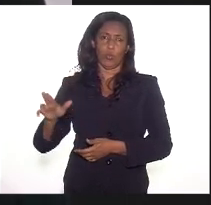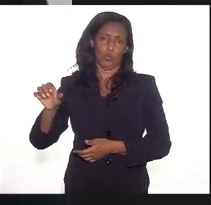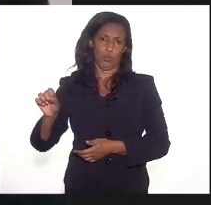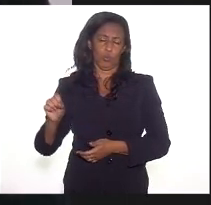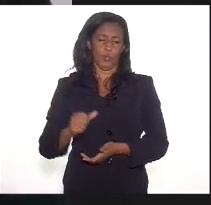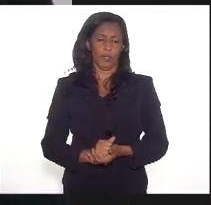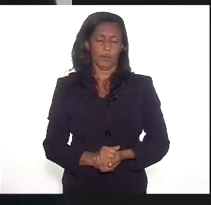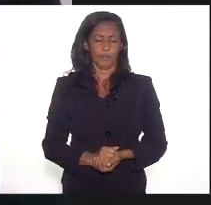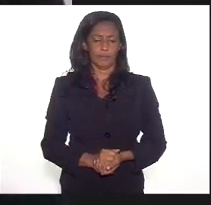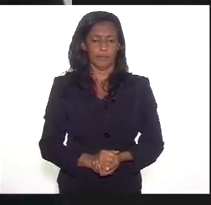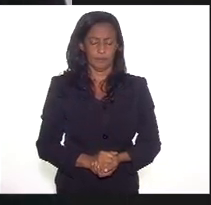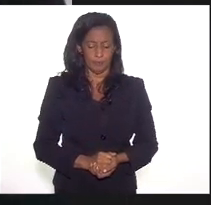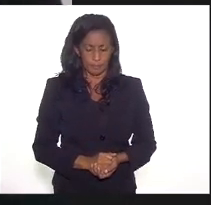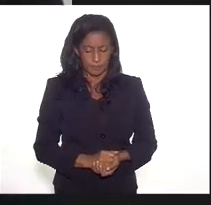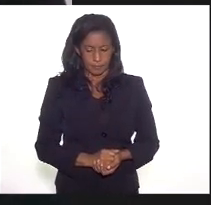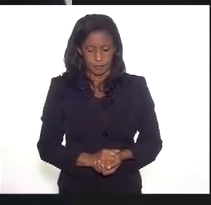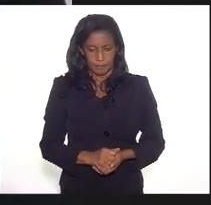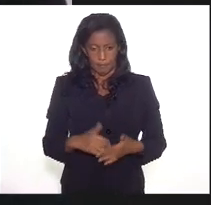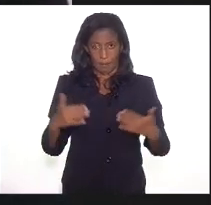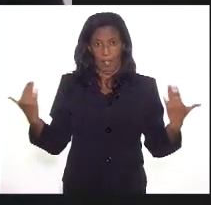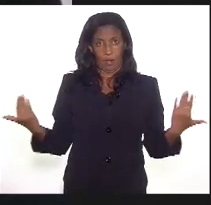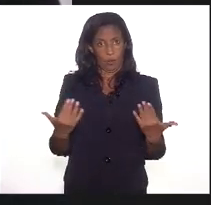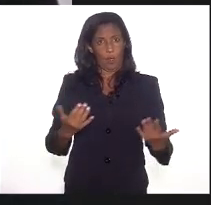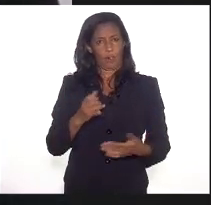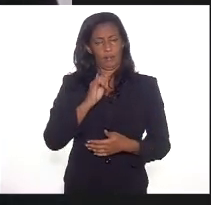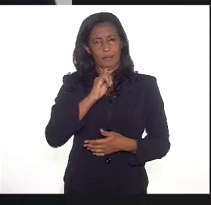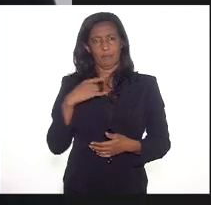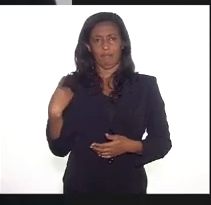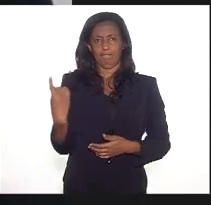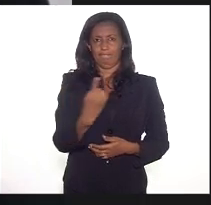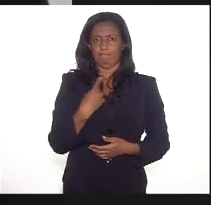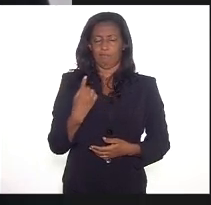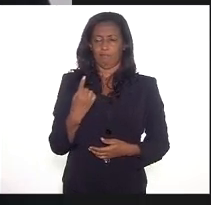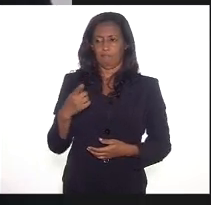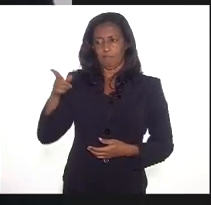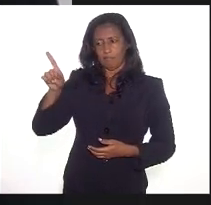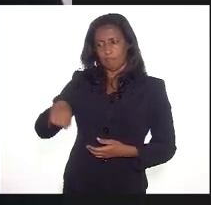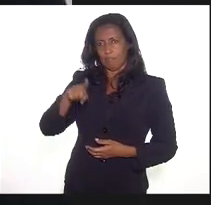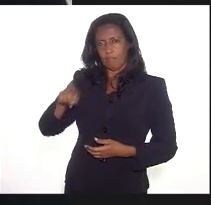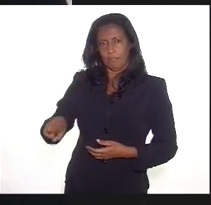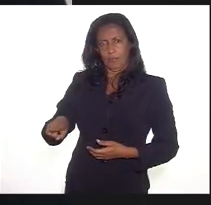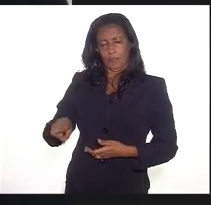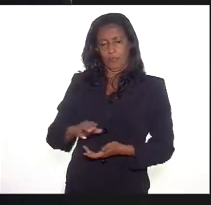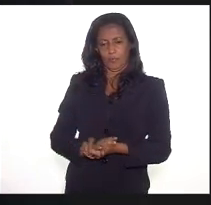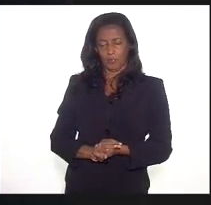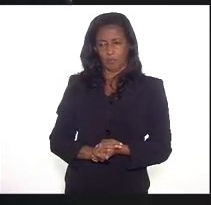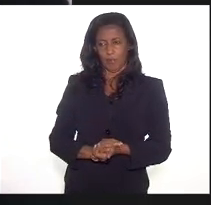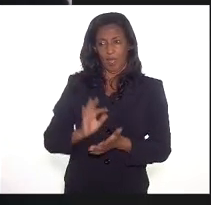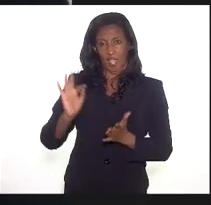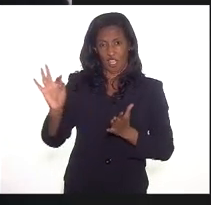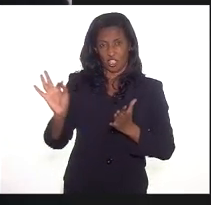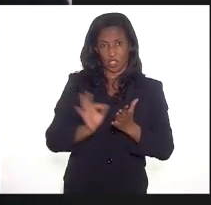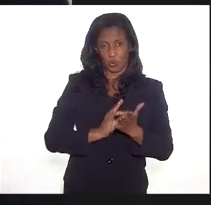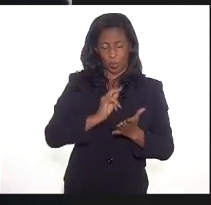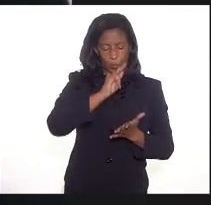Agora, se nós vedamos a possibilidade da escritura